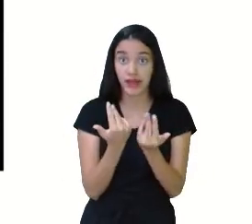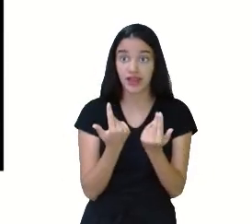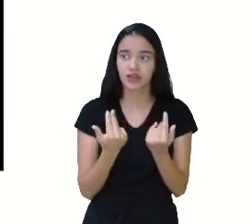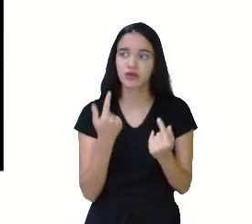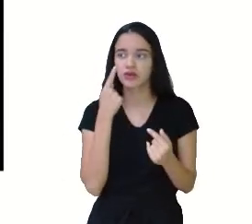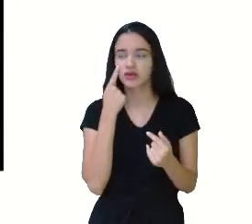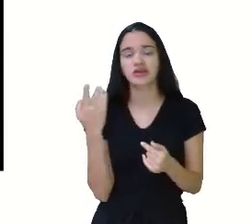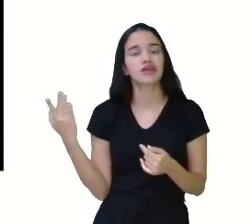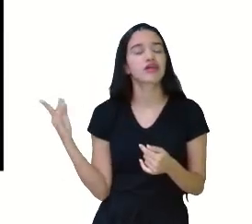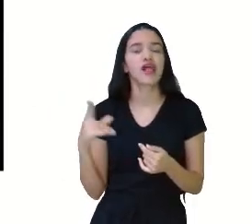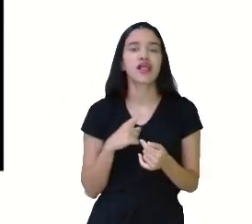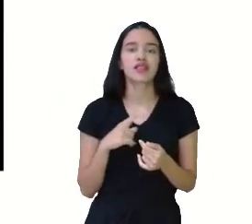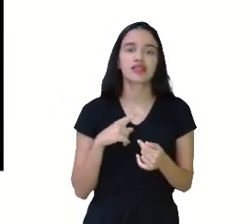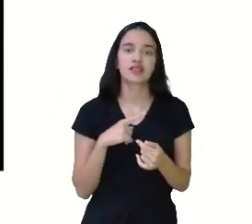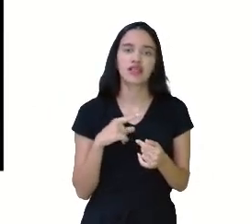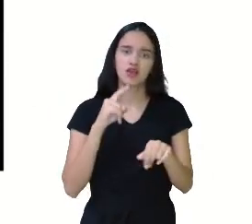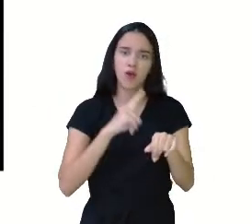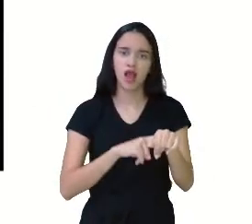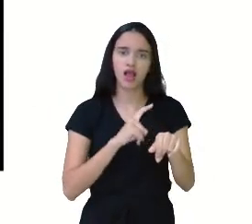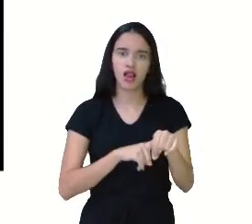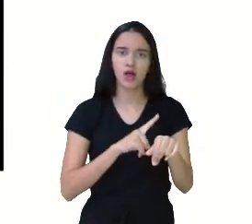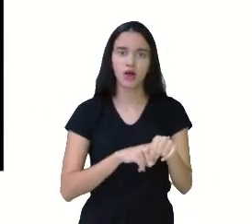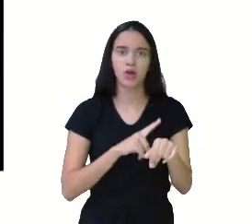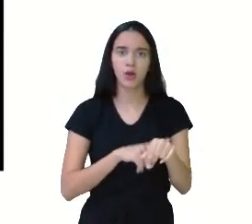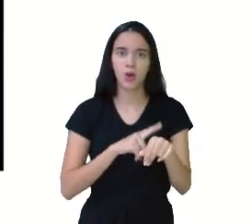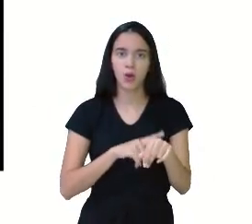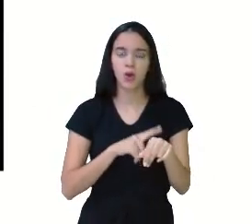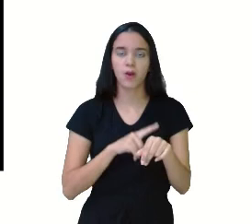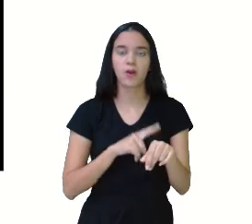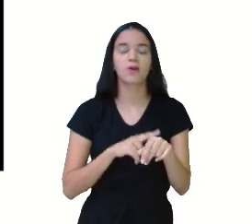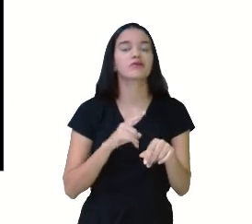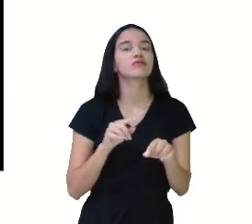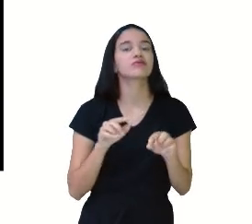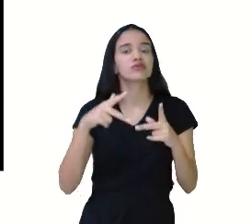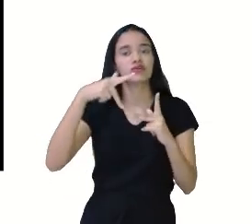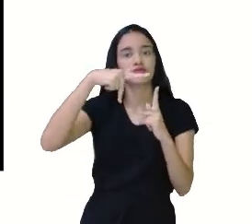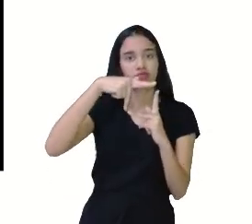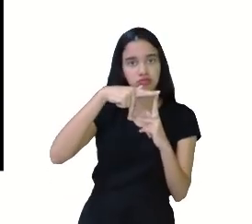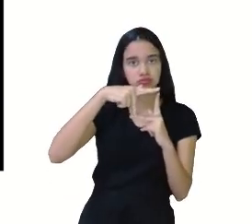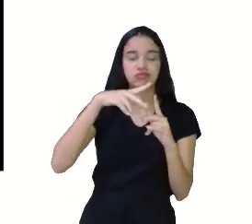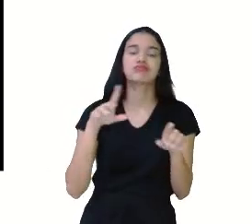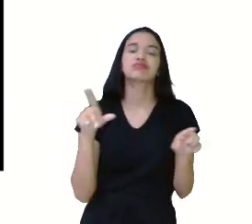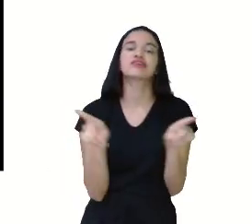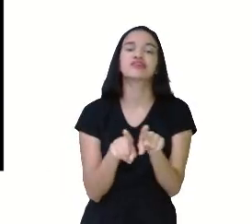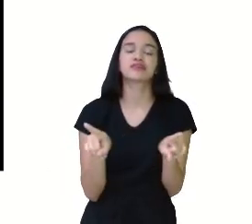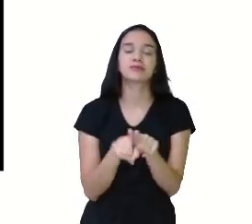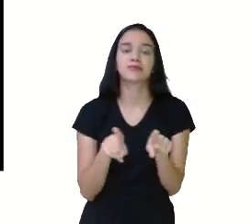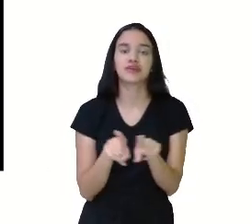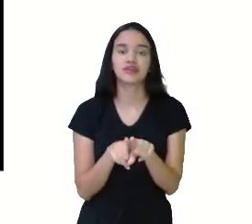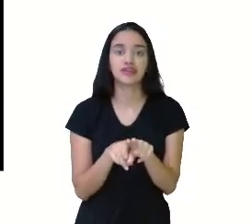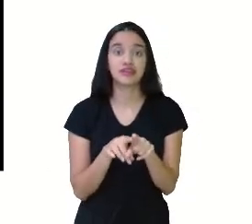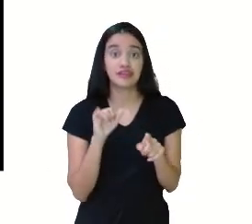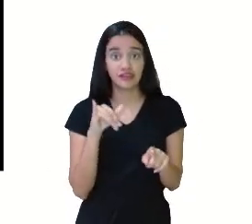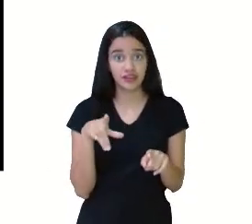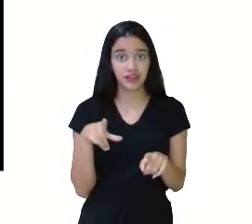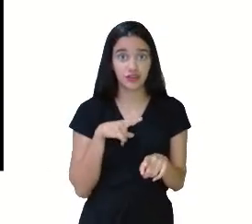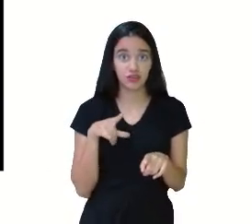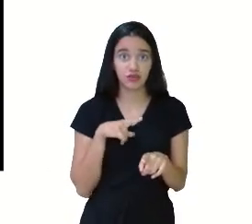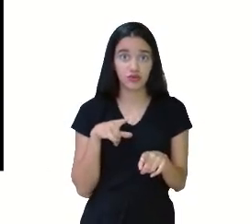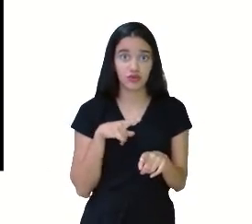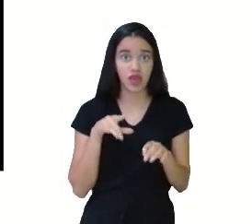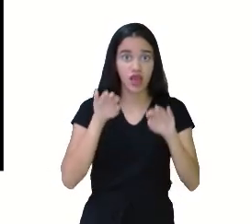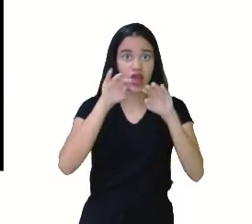tenho um reloginho também, ó. Mas lembra, se eu medir e tiver os 4 lados